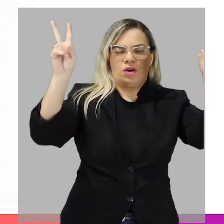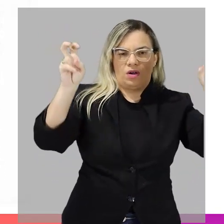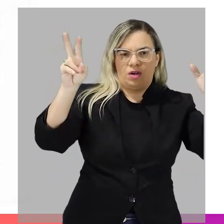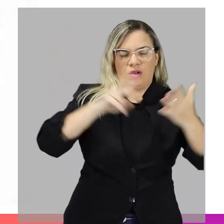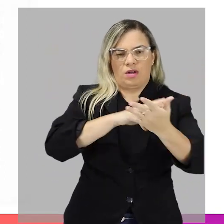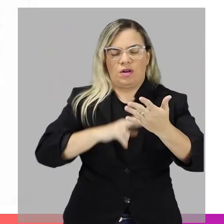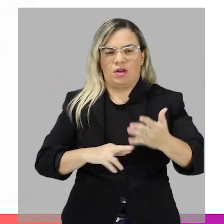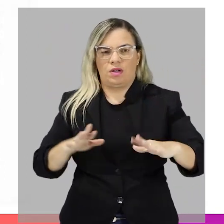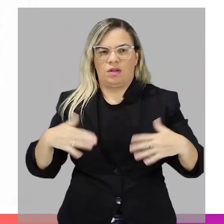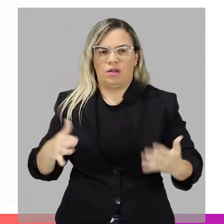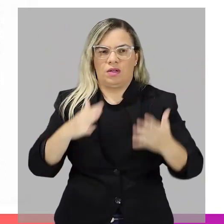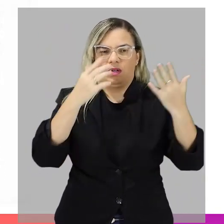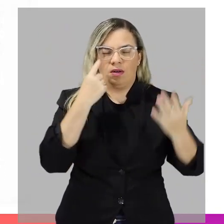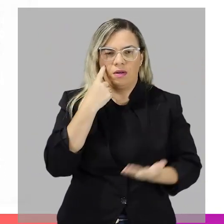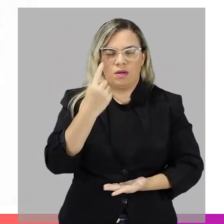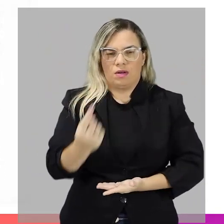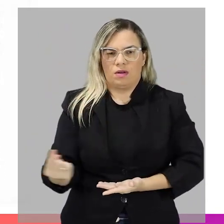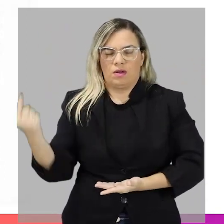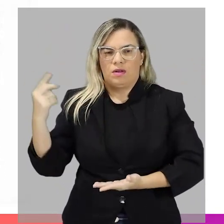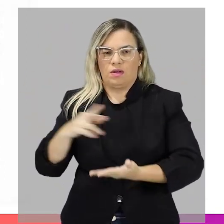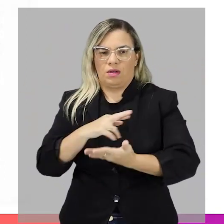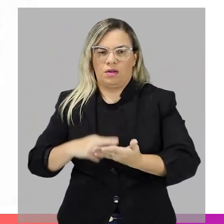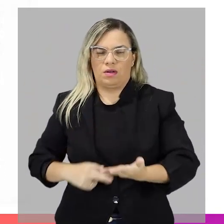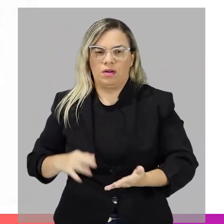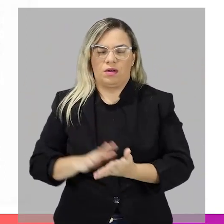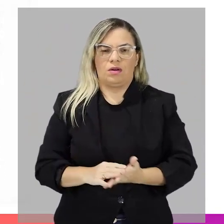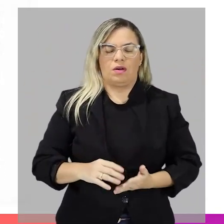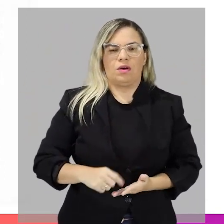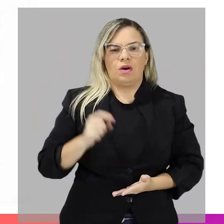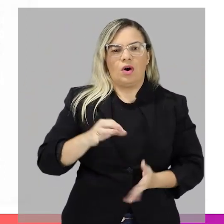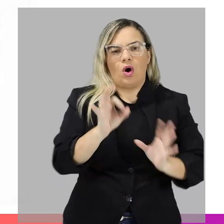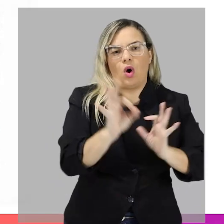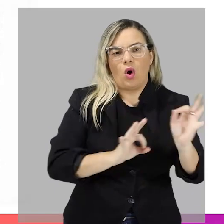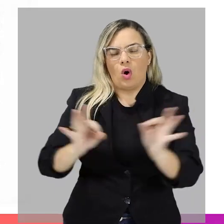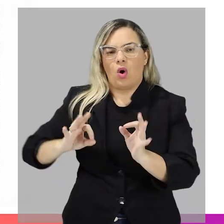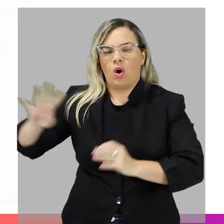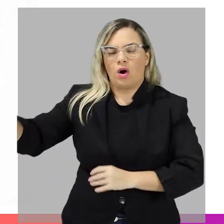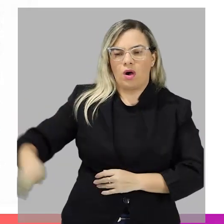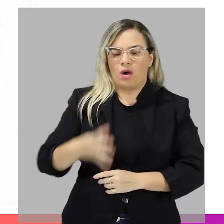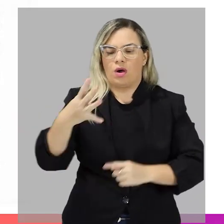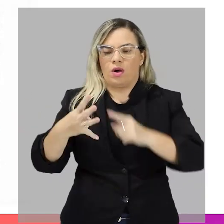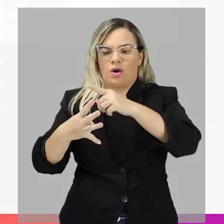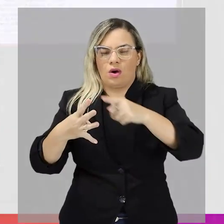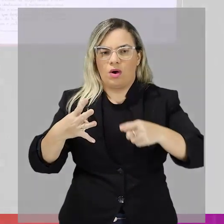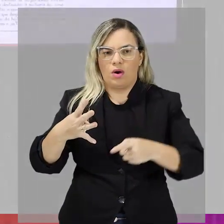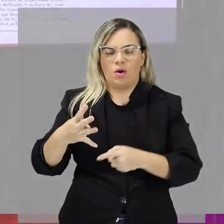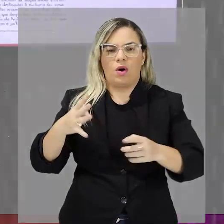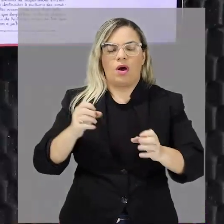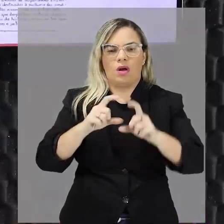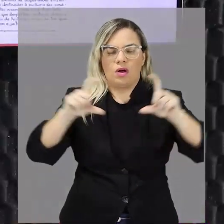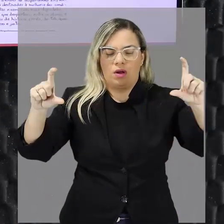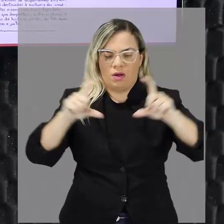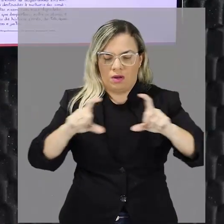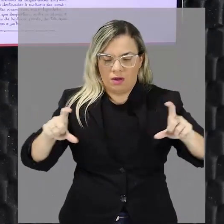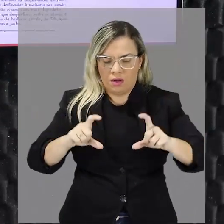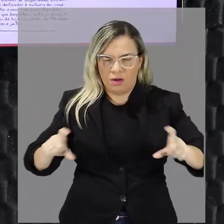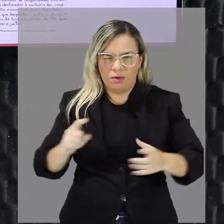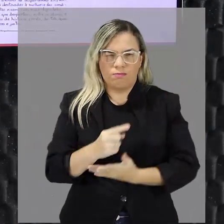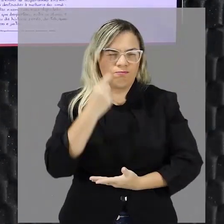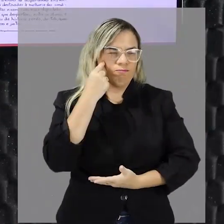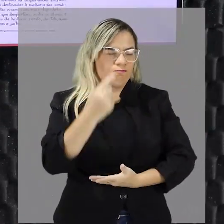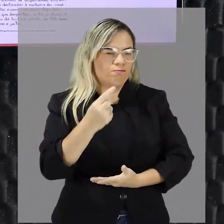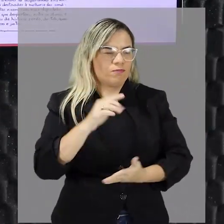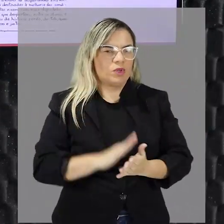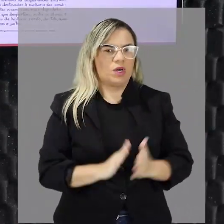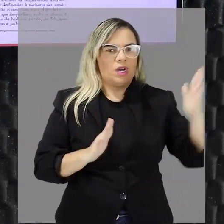vocês. E aqui a redação dele está distribuída em 4 parágrafos. Observem que ele faz o recuo na margem esquerda.